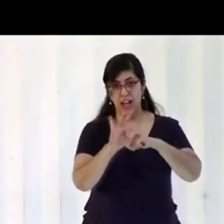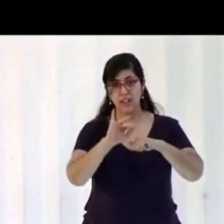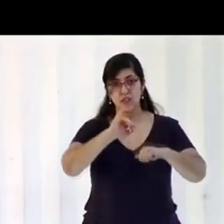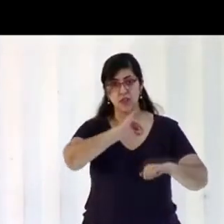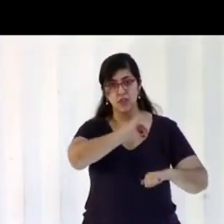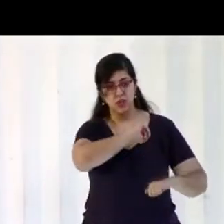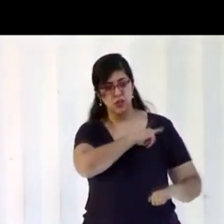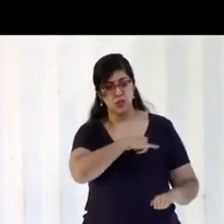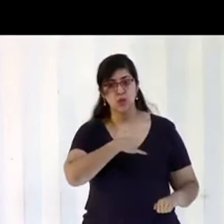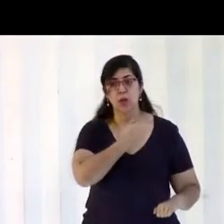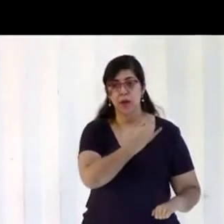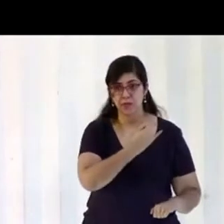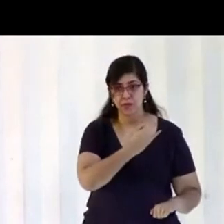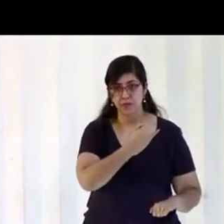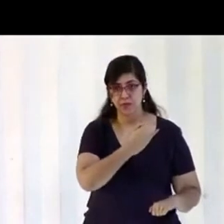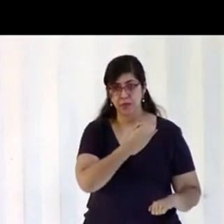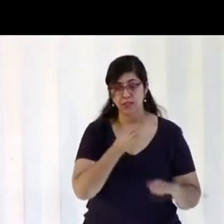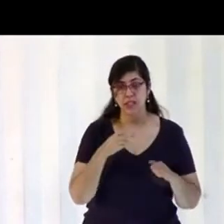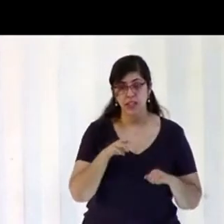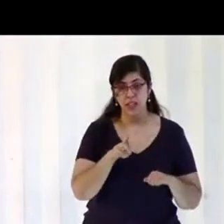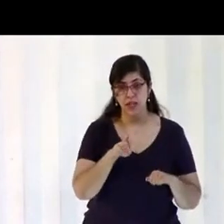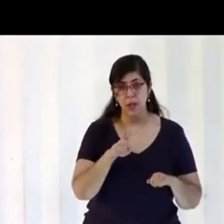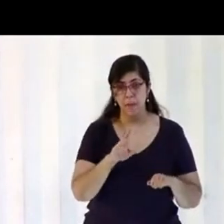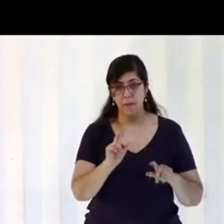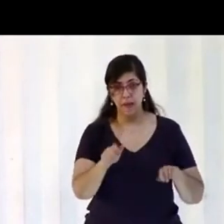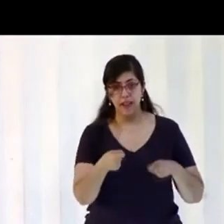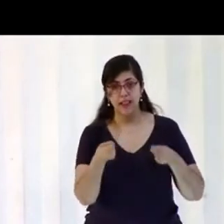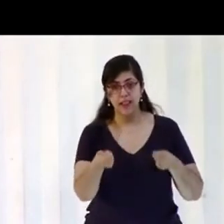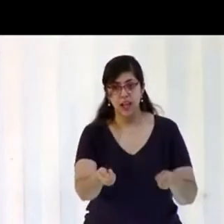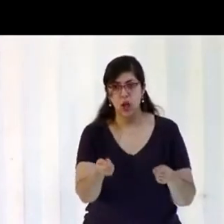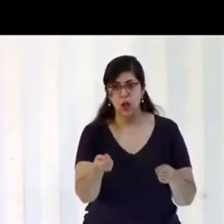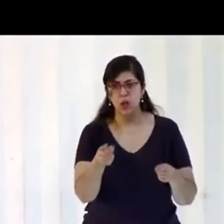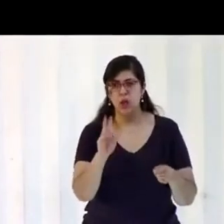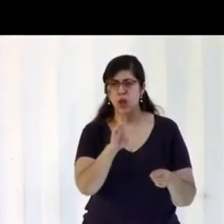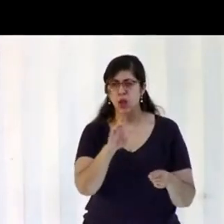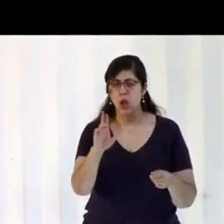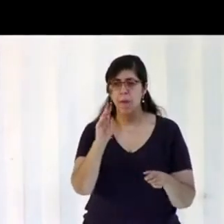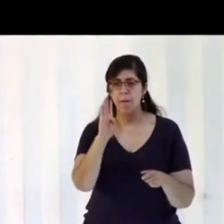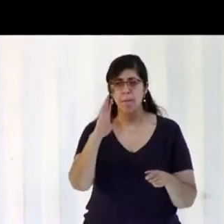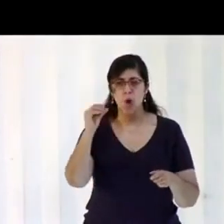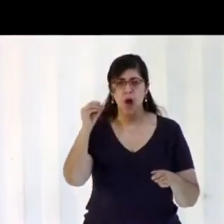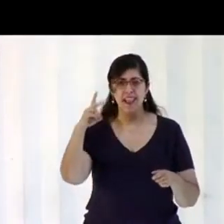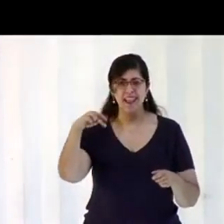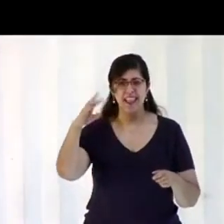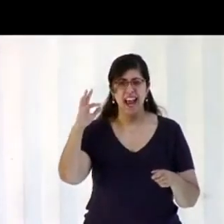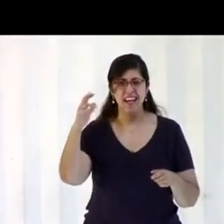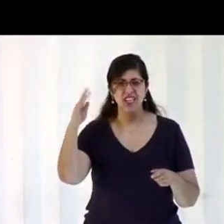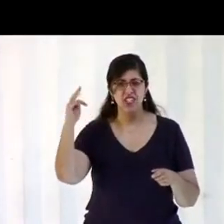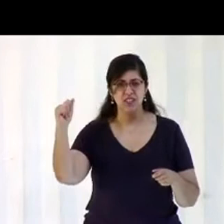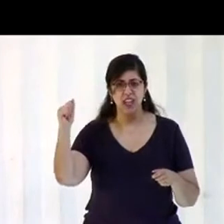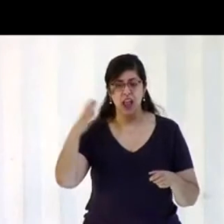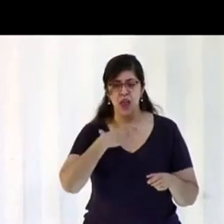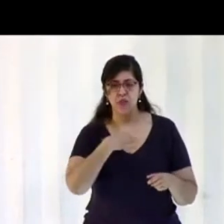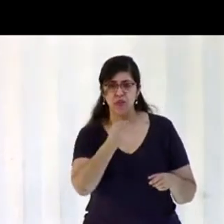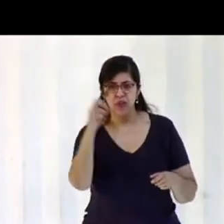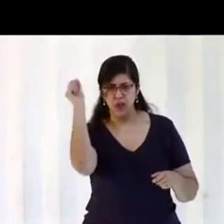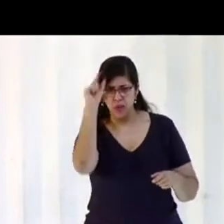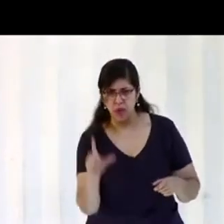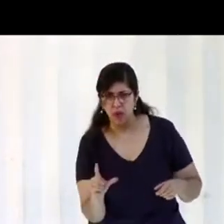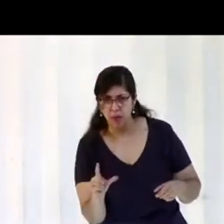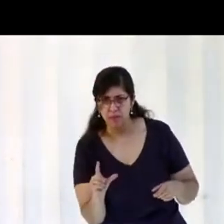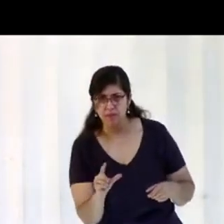irmão, aos quais deu o nome de Boanerges, que quer dizer filhos do trovão. André,